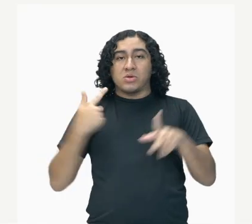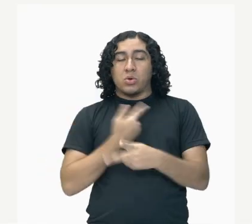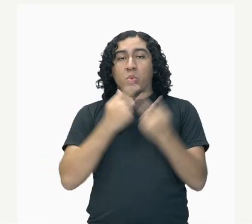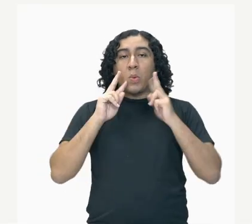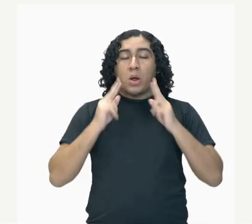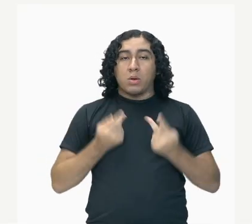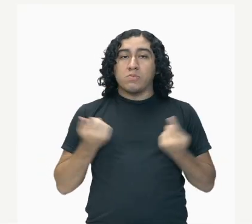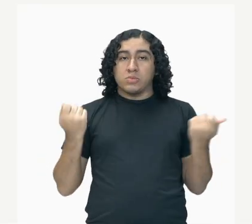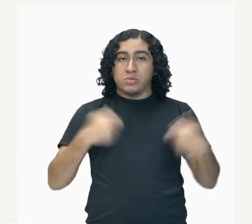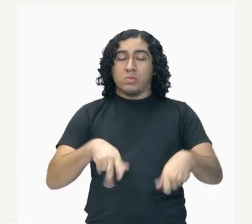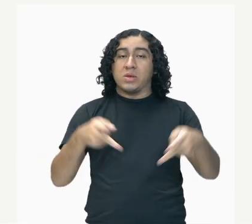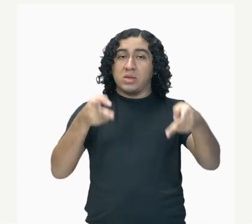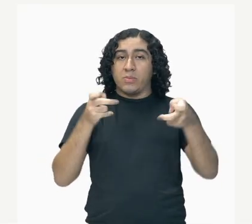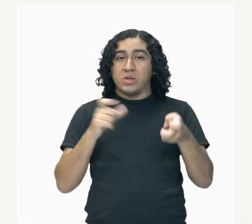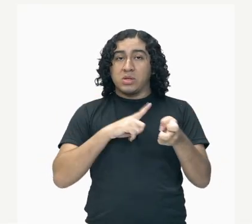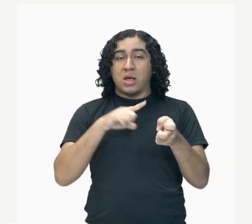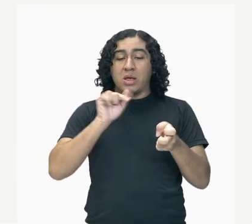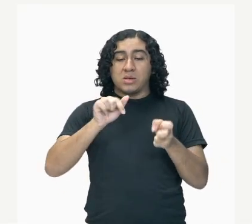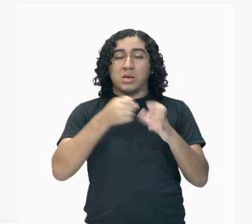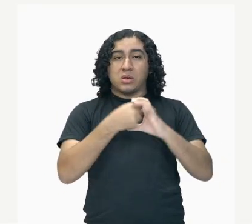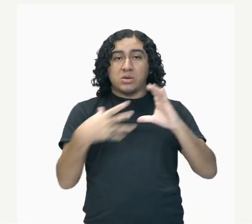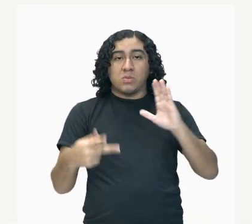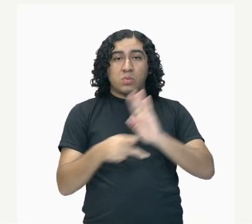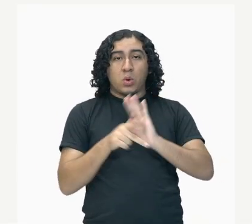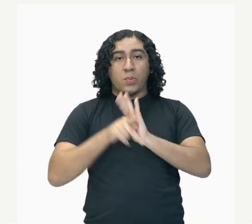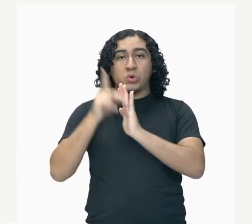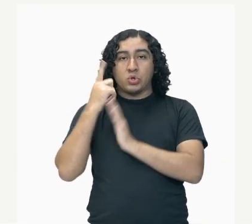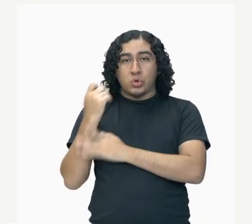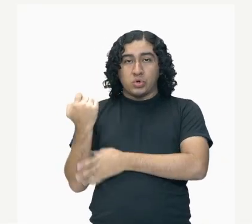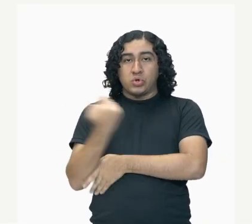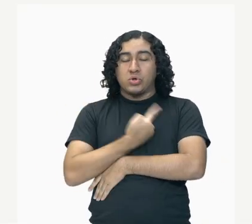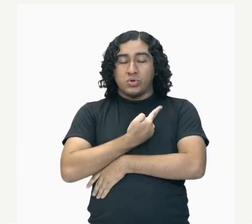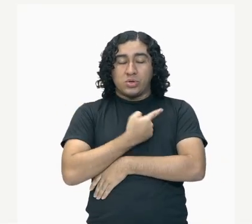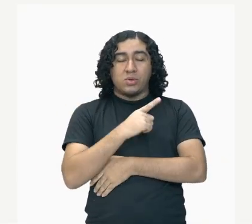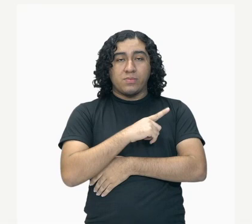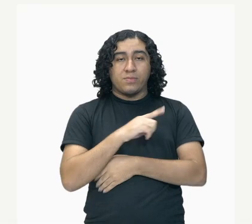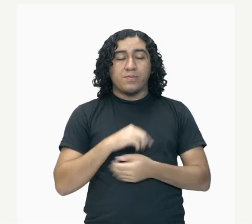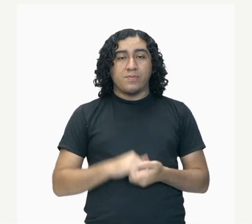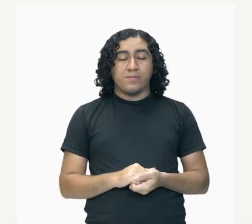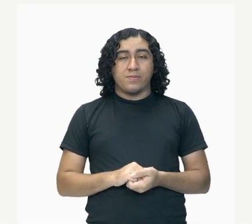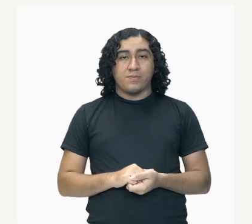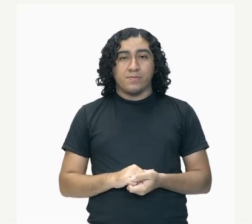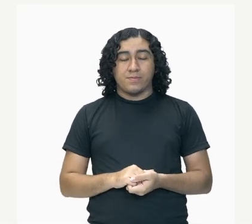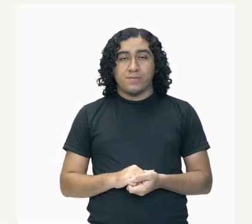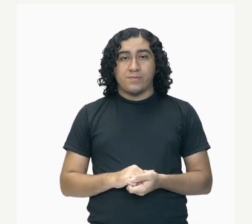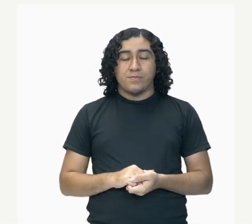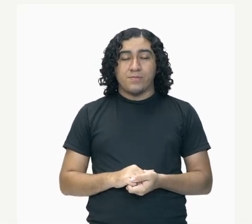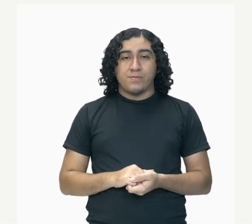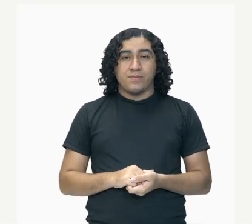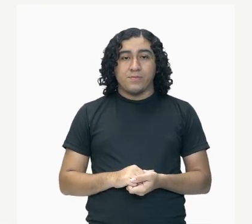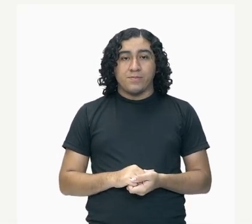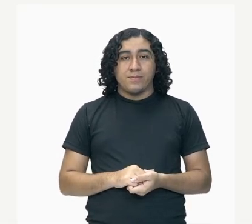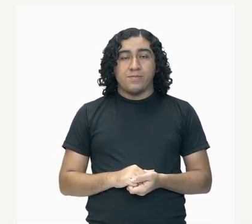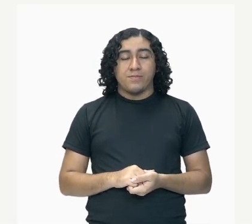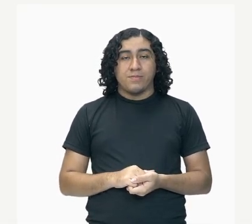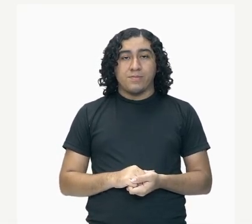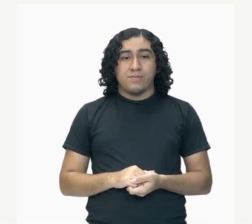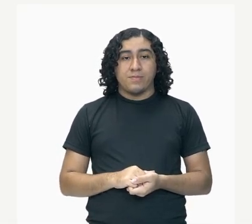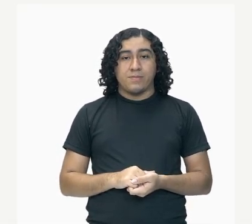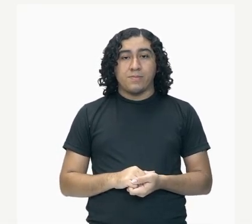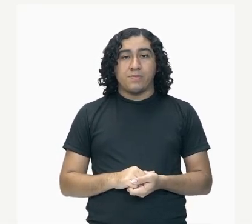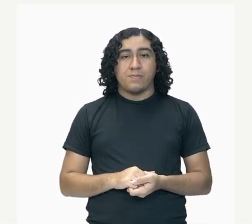diferenciar por essa qualidade fisiológica que nós designamos por timbre Então